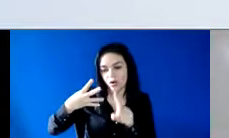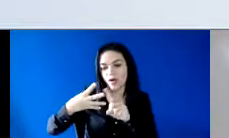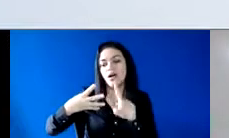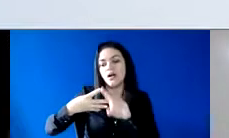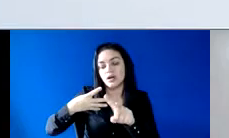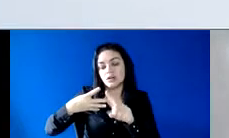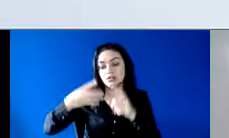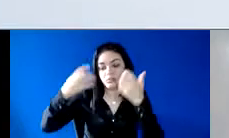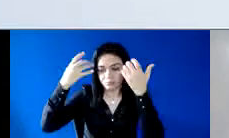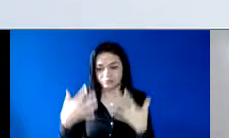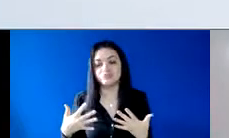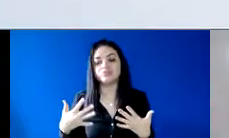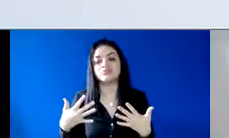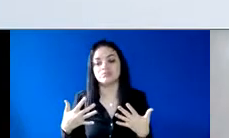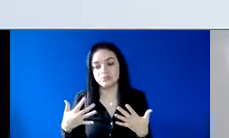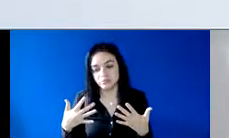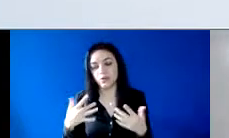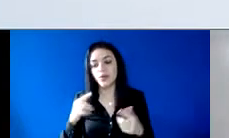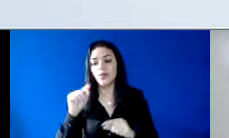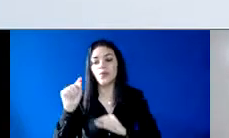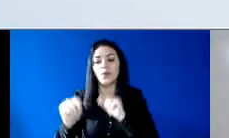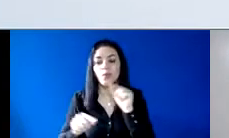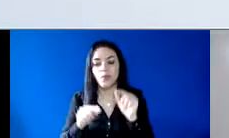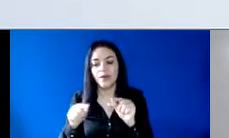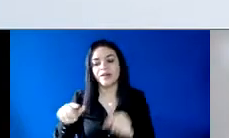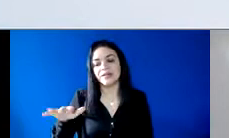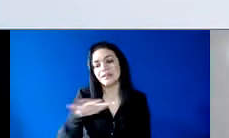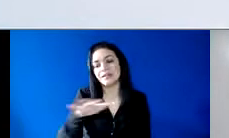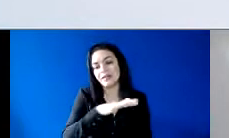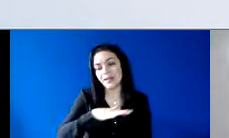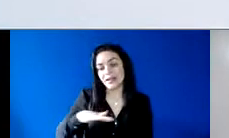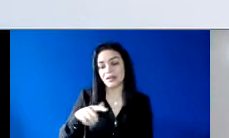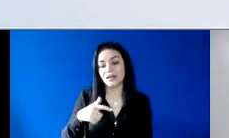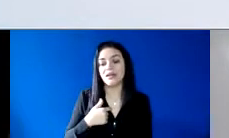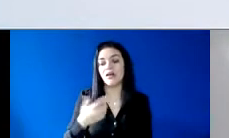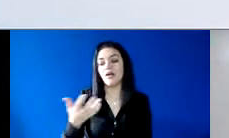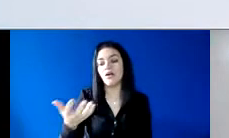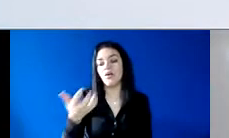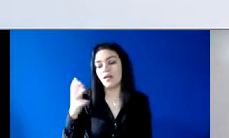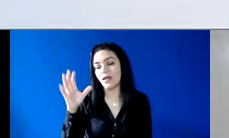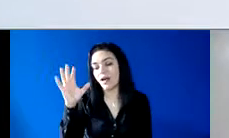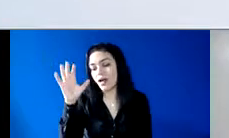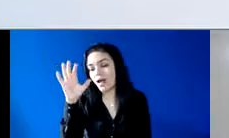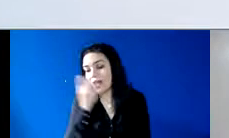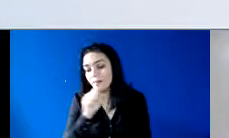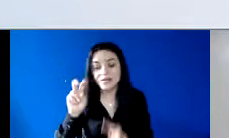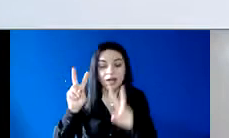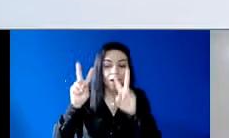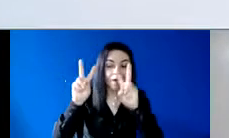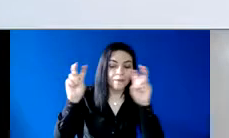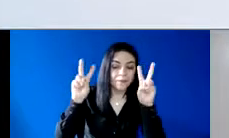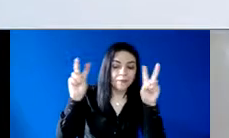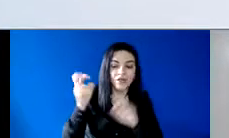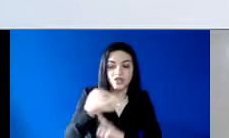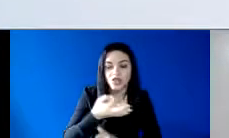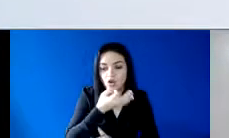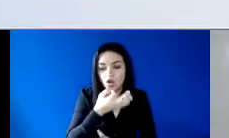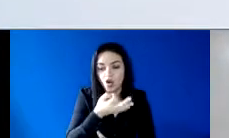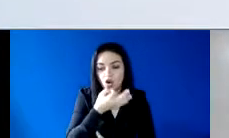estão aqui nesse ambiente, e eu queria aqui rapidamente comentar um pouquinho, assim,